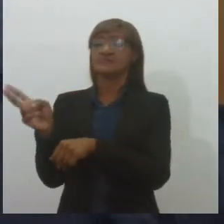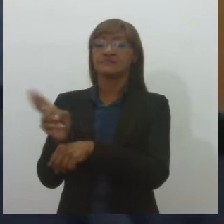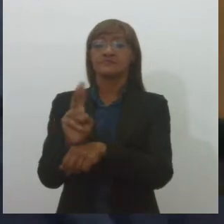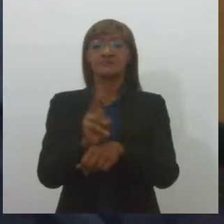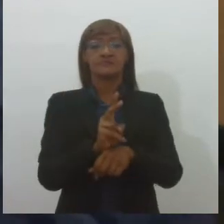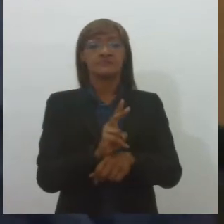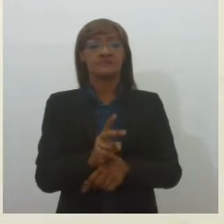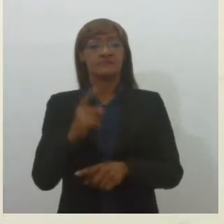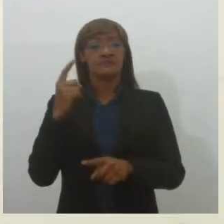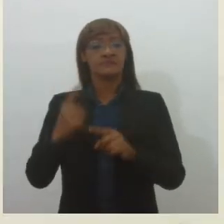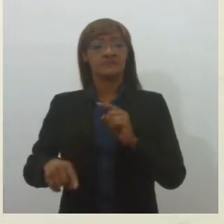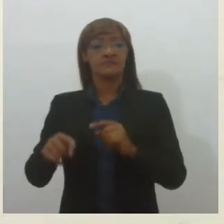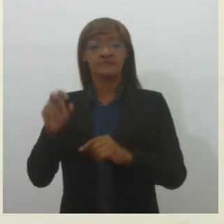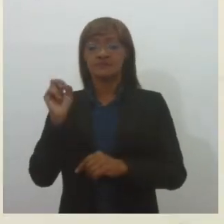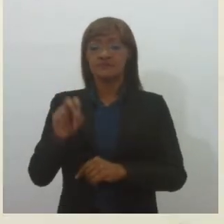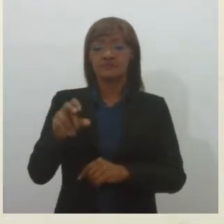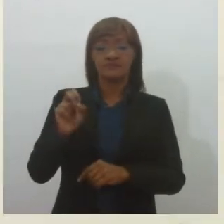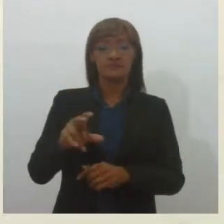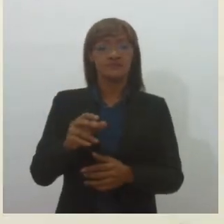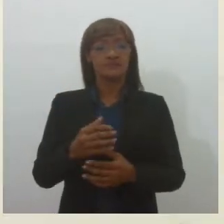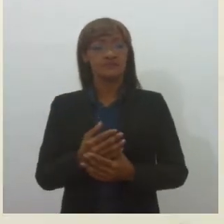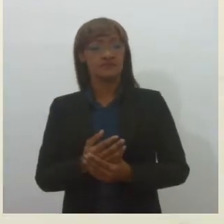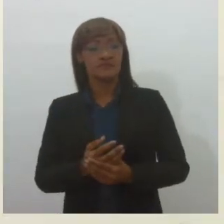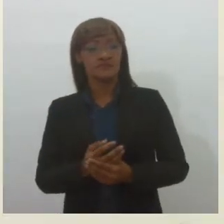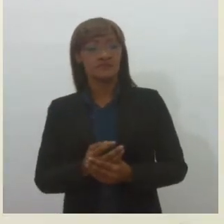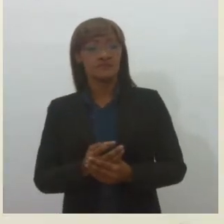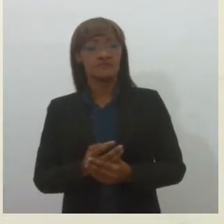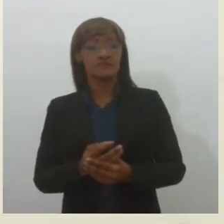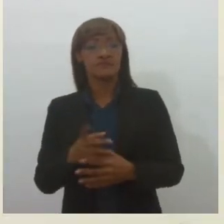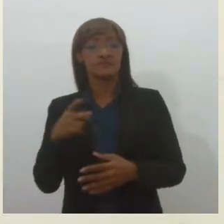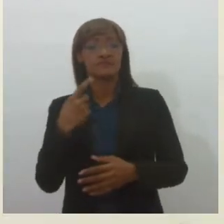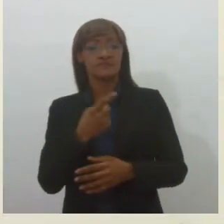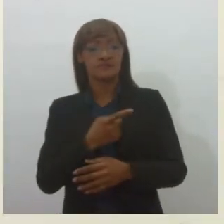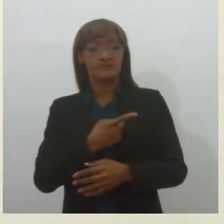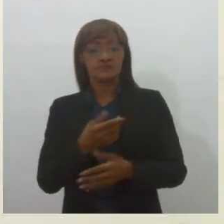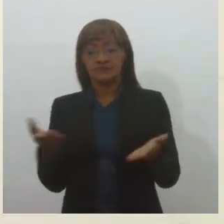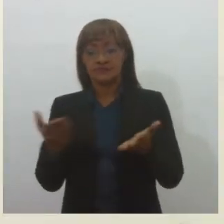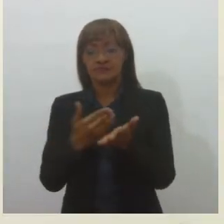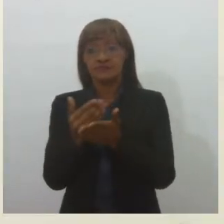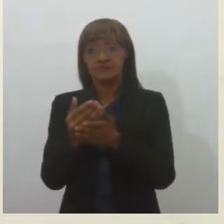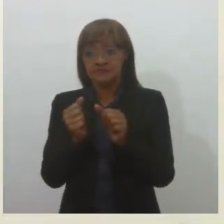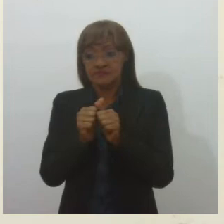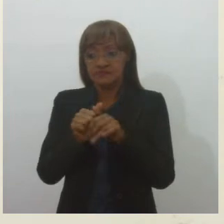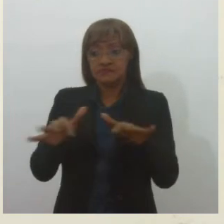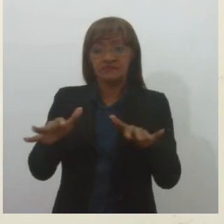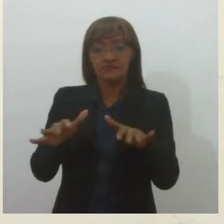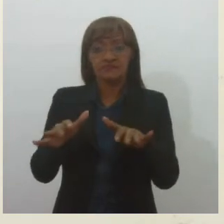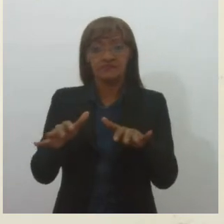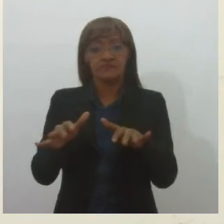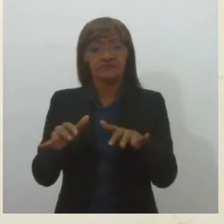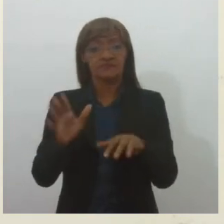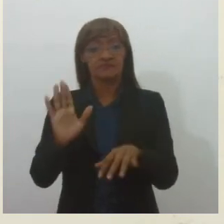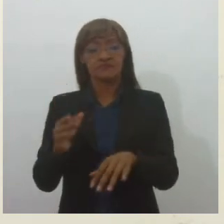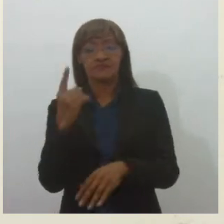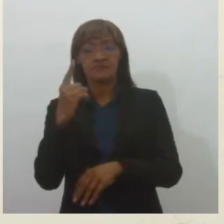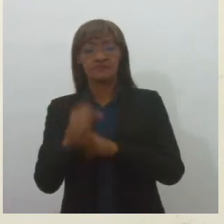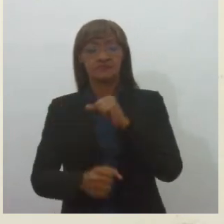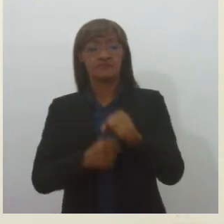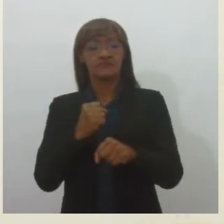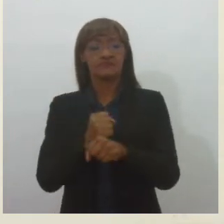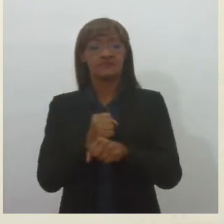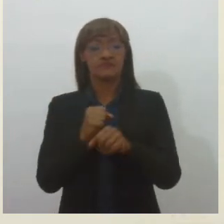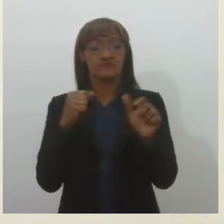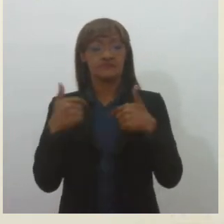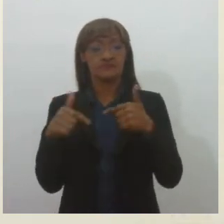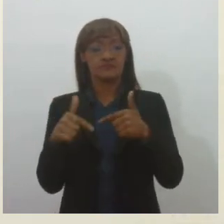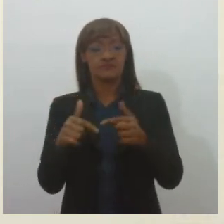combate às endemias agente se enfiou dificuldade Nós entramos no meio da pandemia vai fazer um ano agora que eu tô trabalhando lá